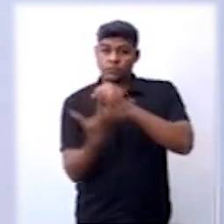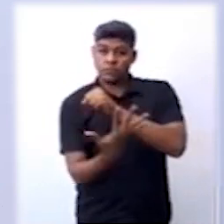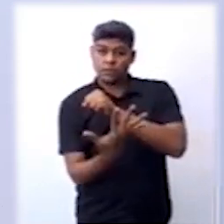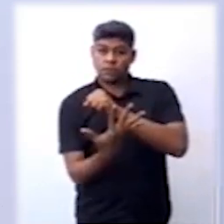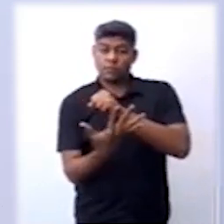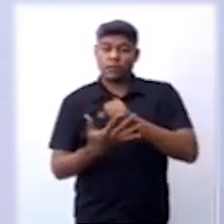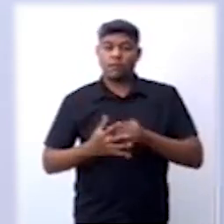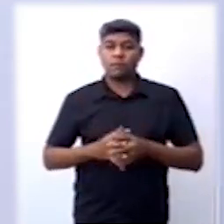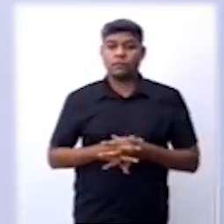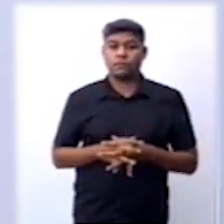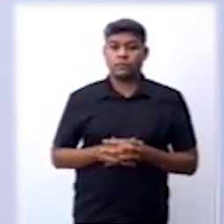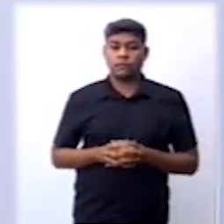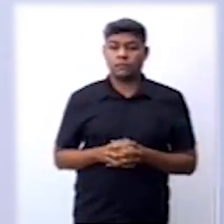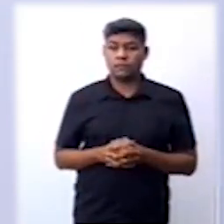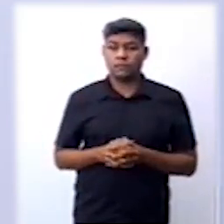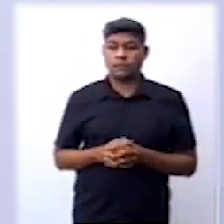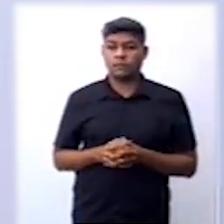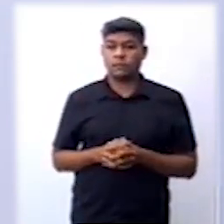coronavírus.